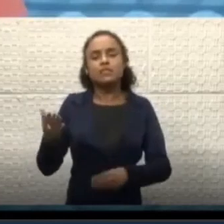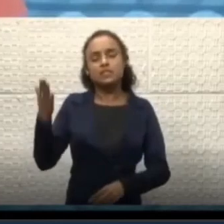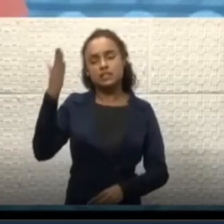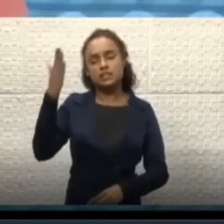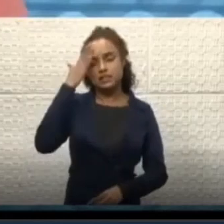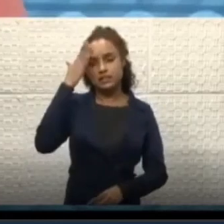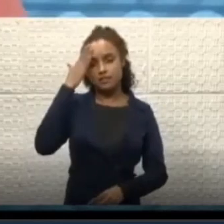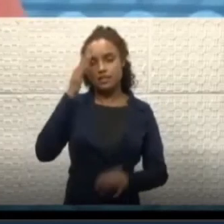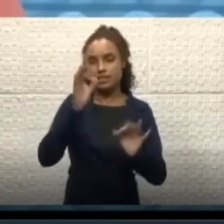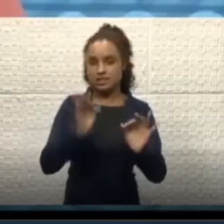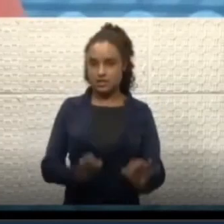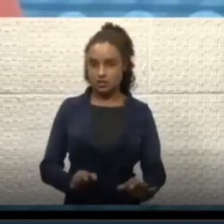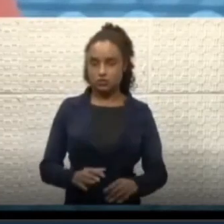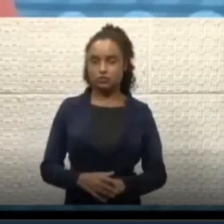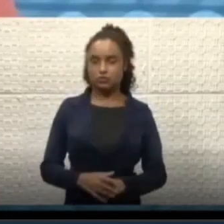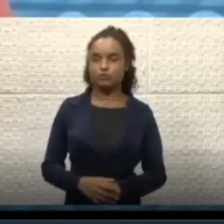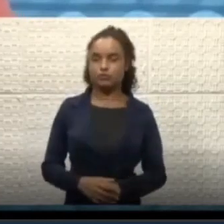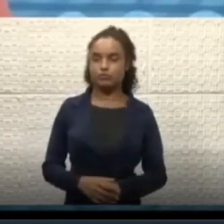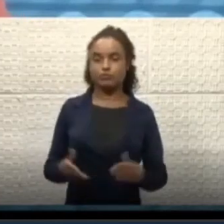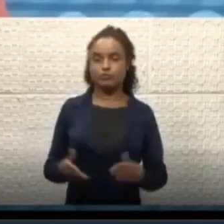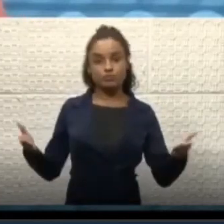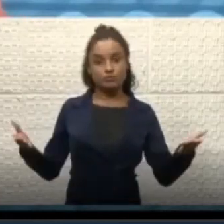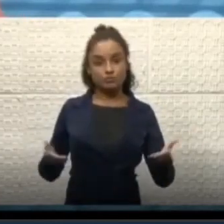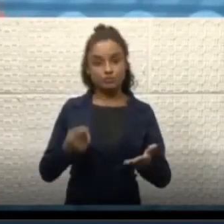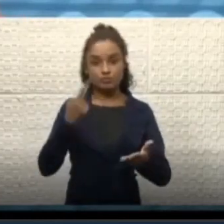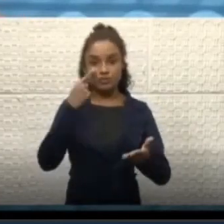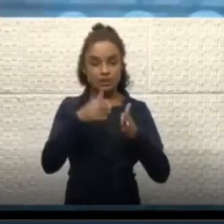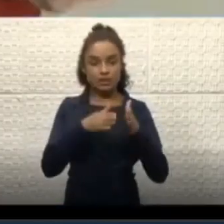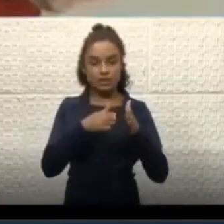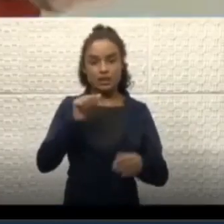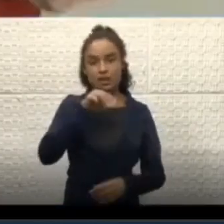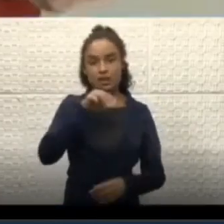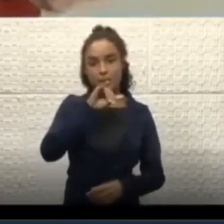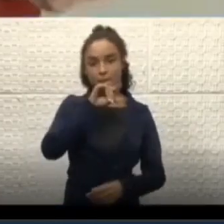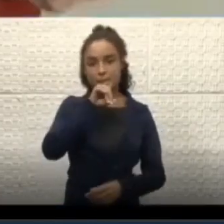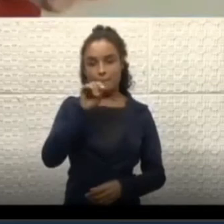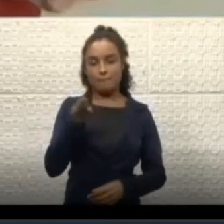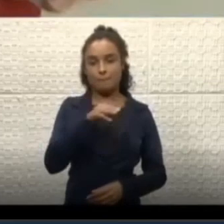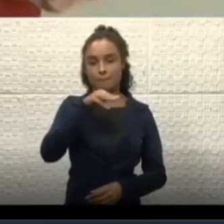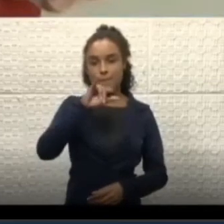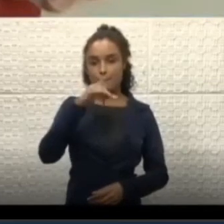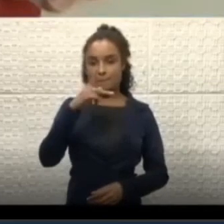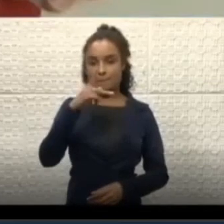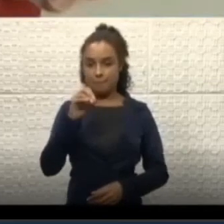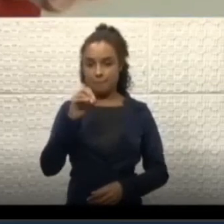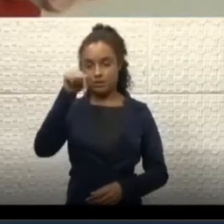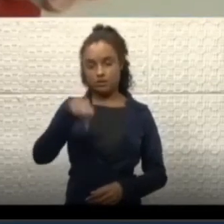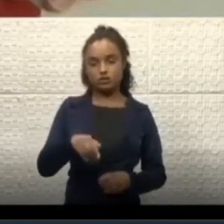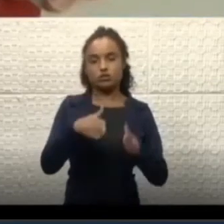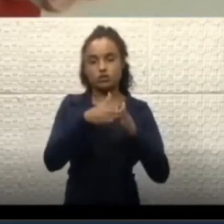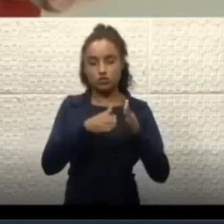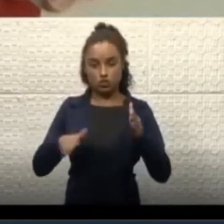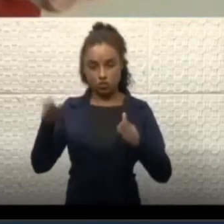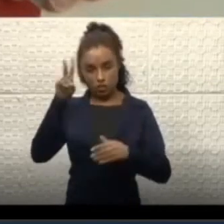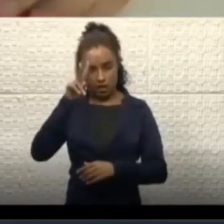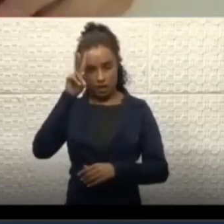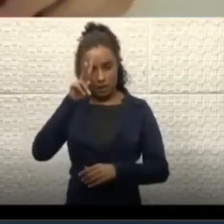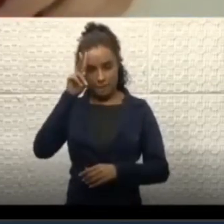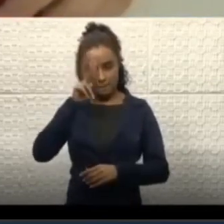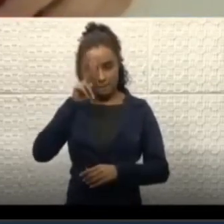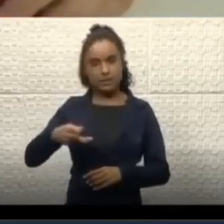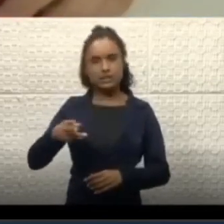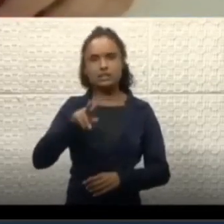da forma correta, tá certo? Então, vamos ver como é feita a diluição do amido de milho. Então, para o amido de milho, lembra, nós vamos fazer uma